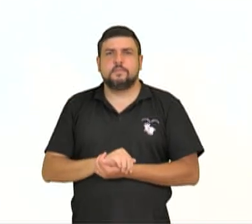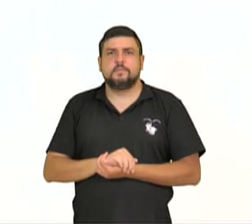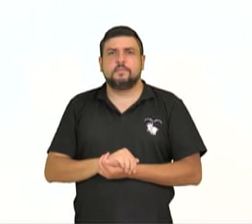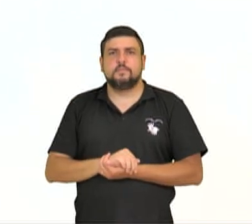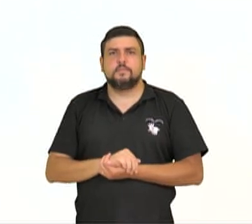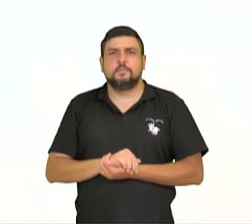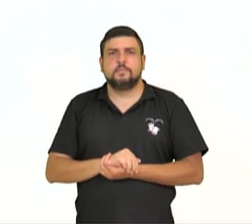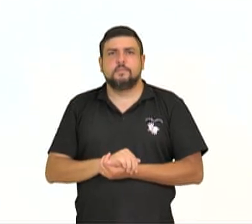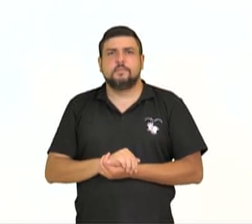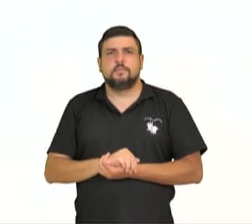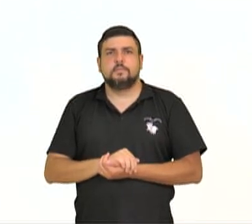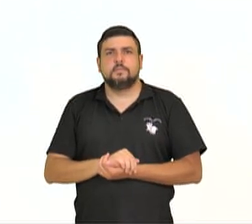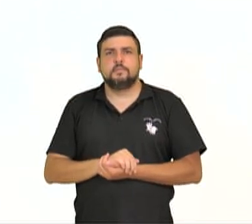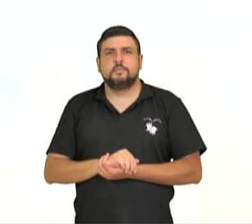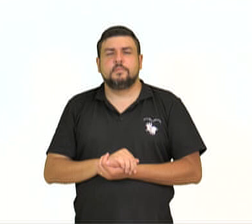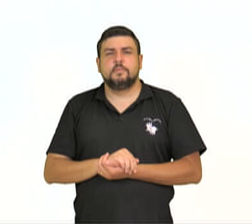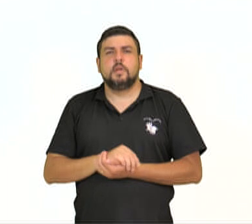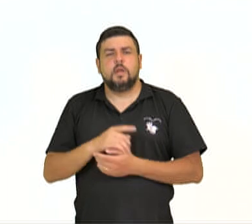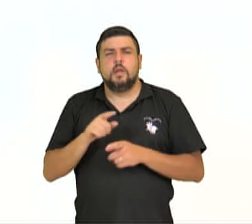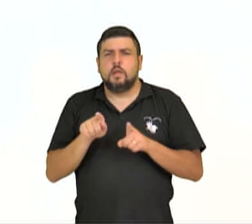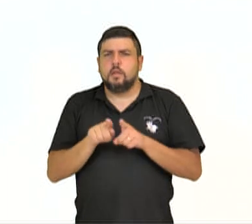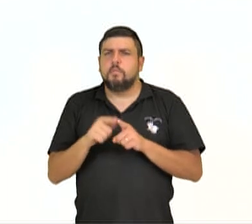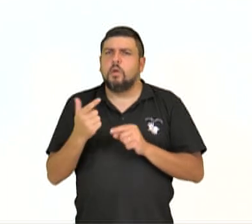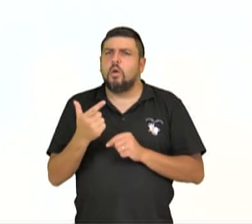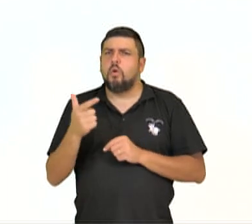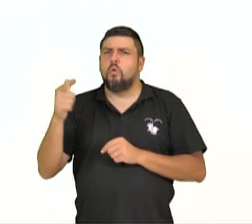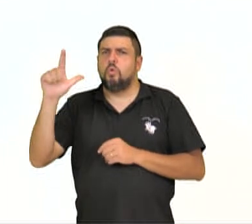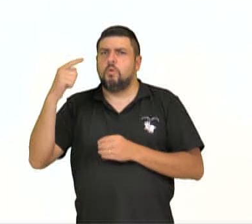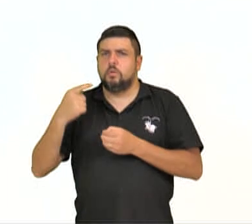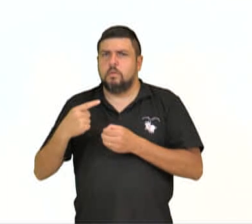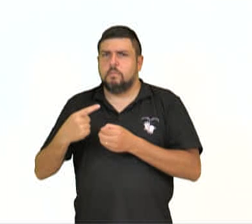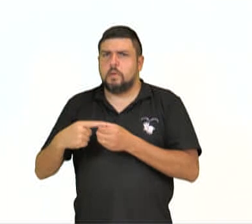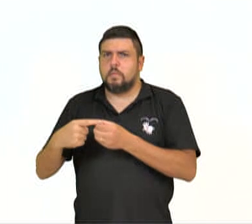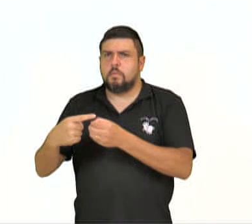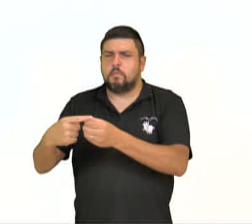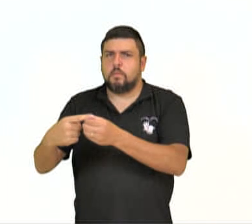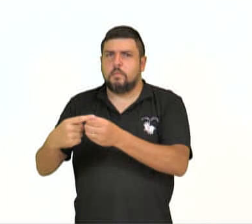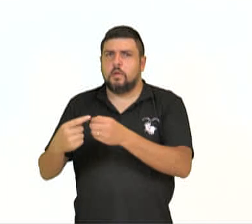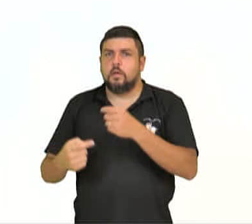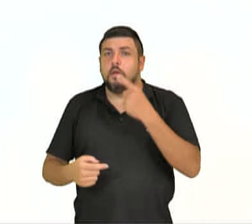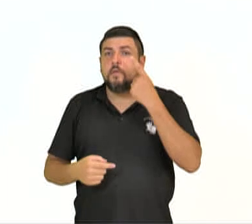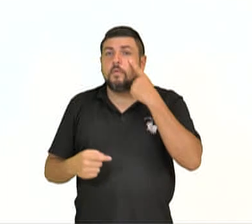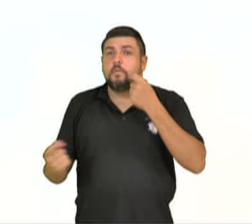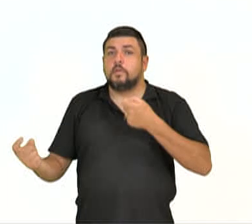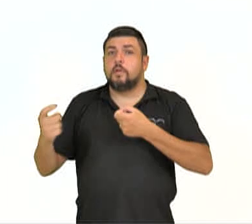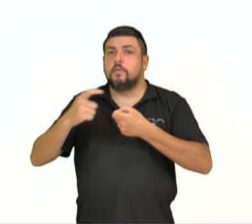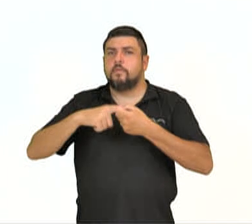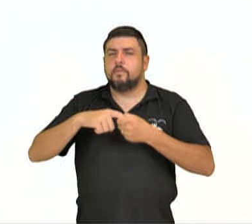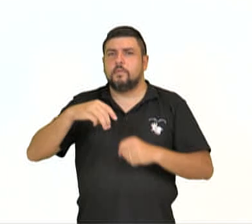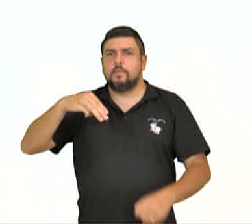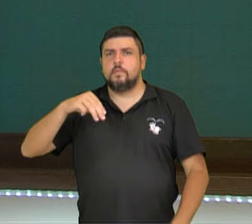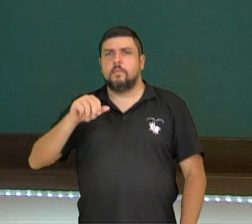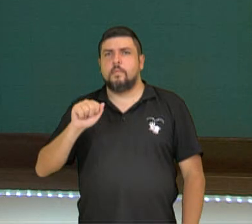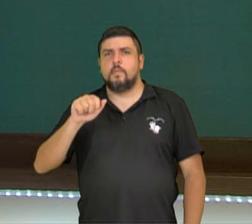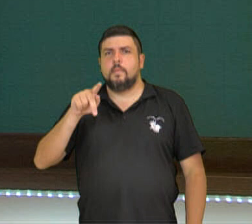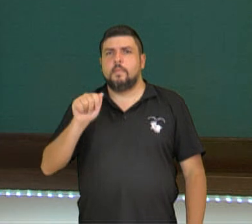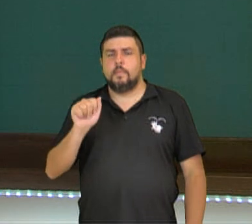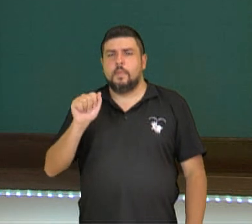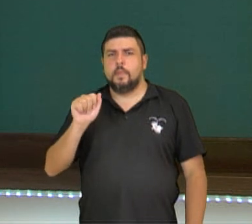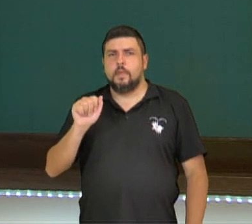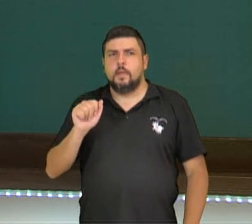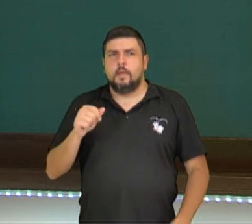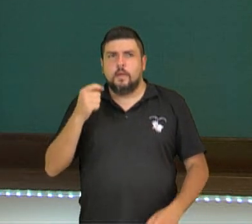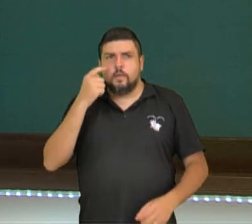bacia hidrográfica do Iguaçu, entre outras. Nós podemos até voltar lá no nosso mapa que fazia toda